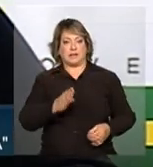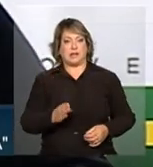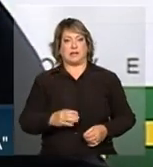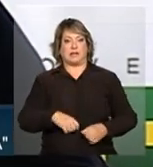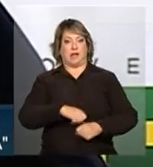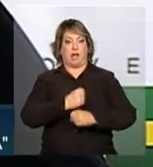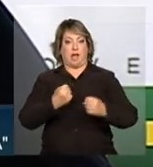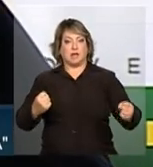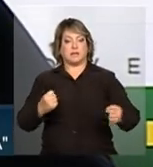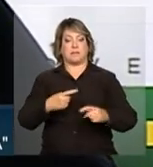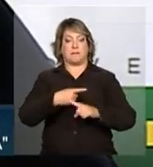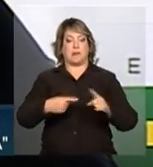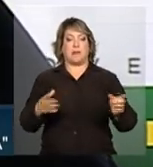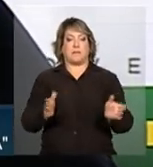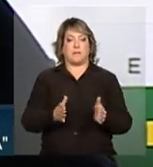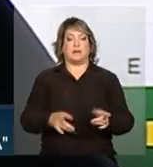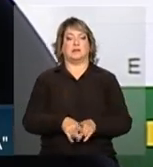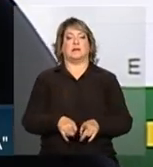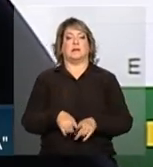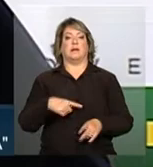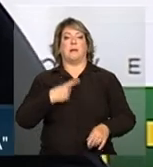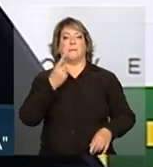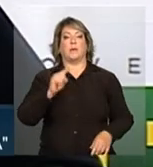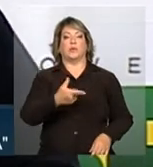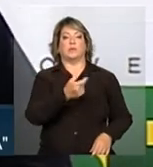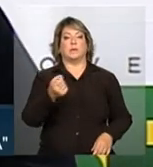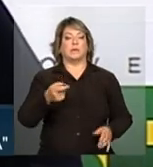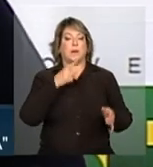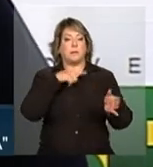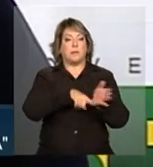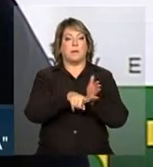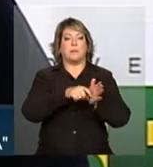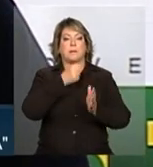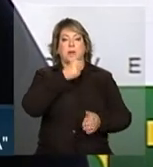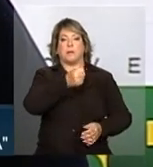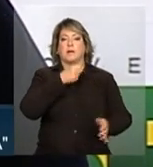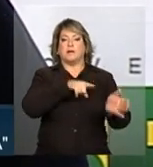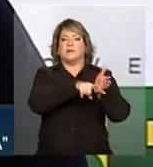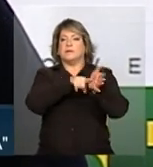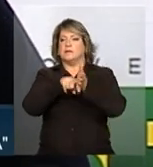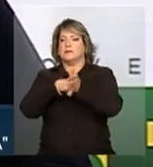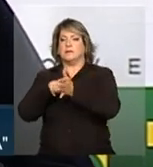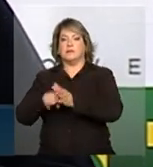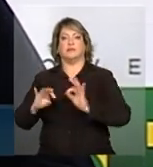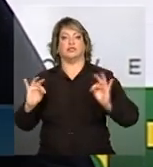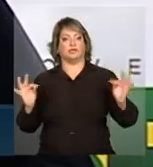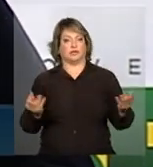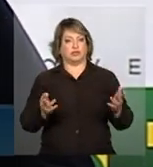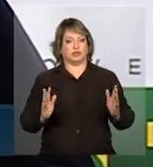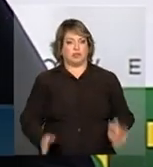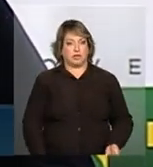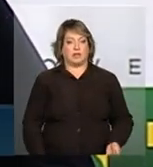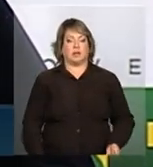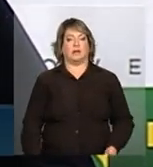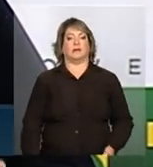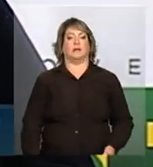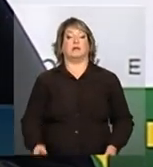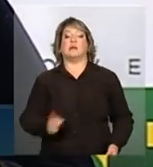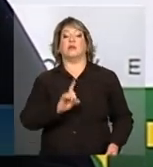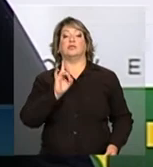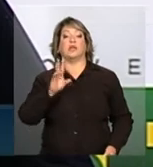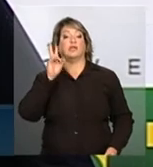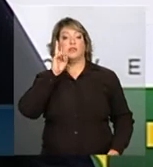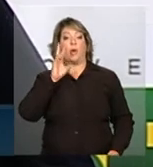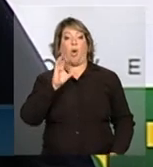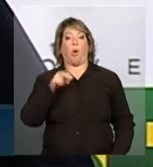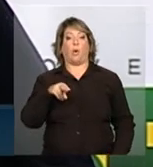feitas 2.200 entrevistas, e o aspecto mais importante dessa pesquisa, não quanto a conteúdo apenas,